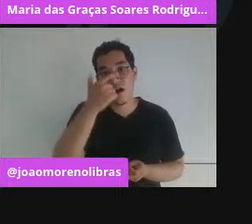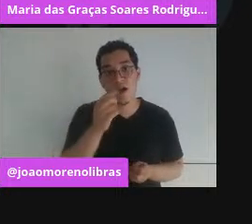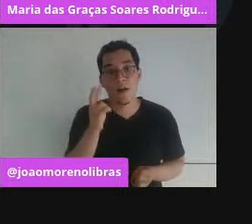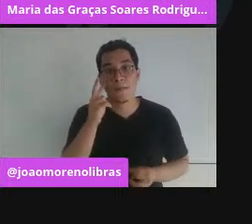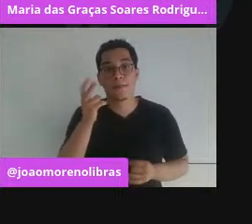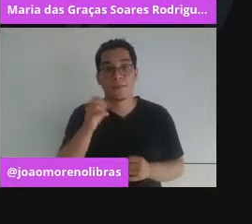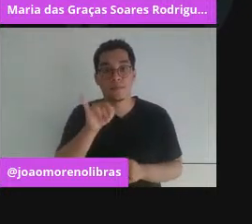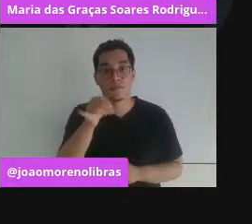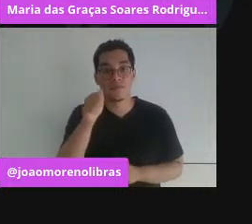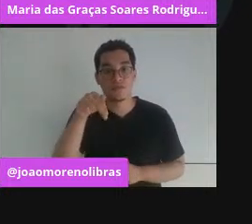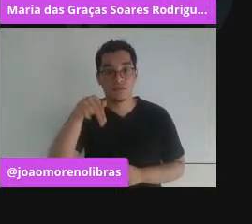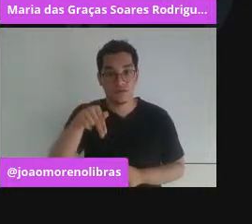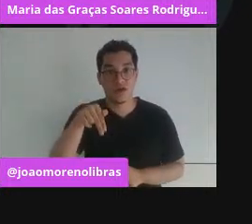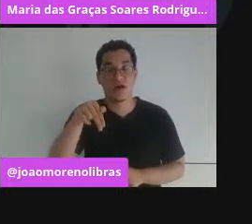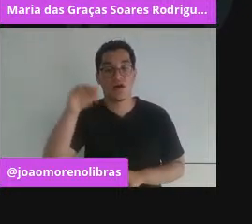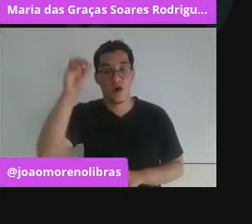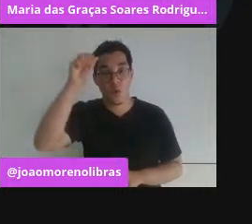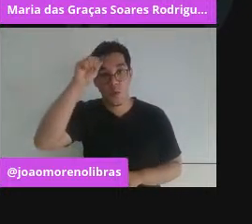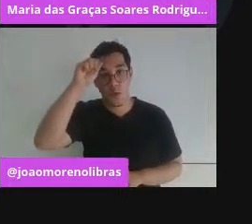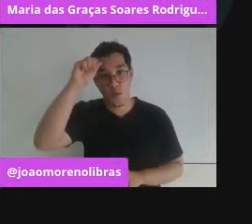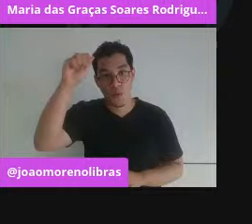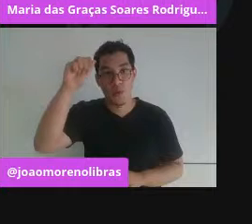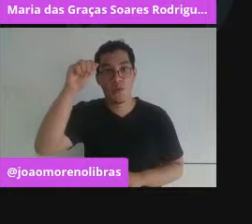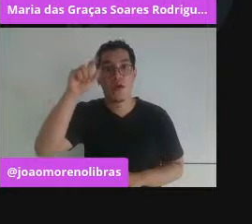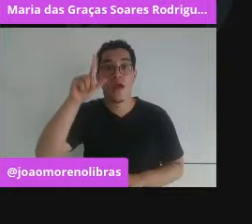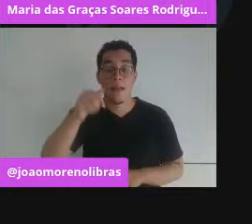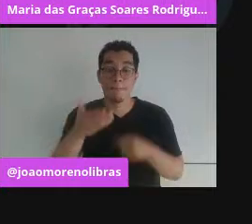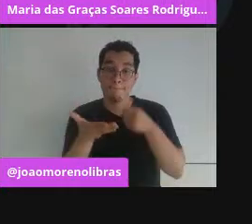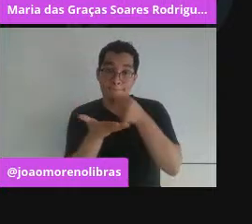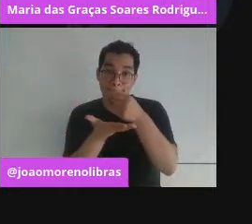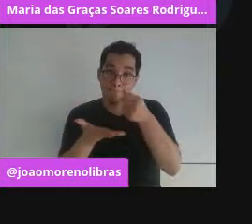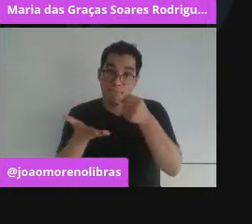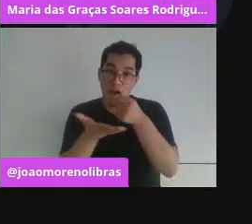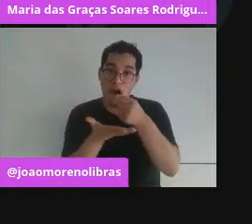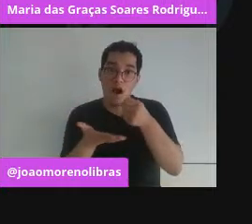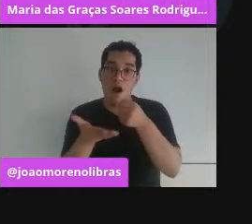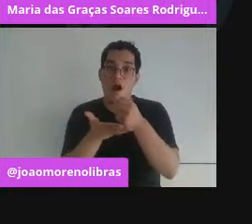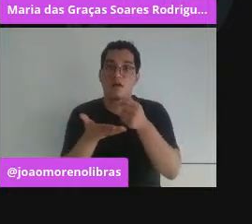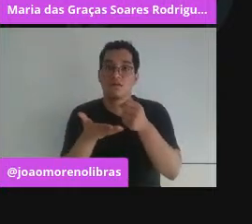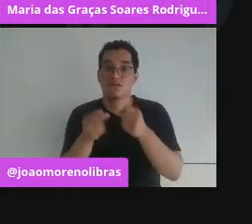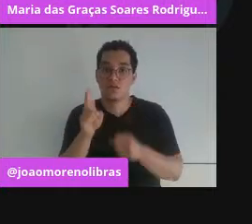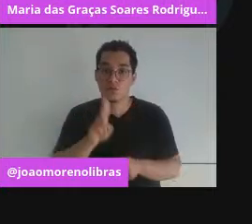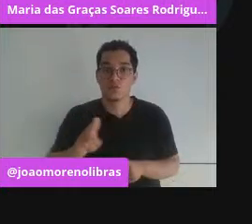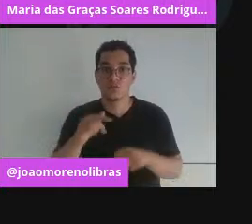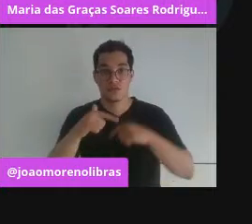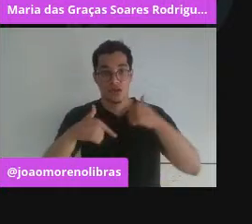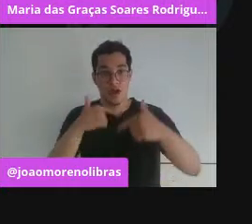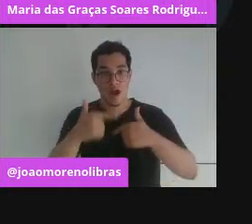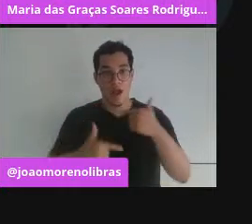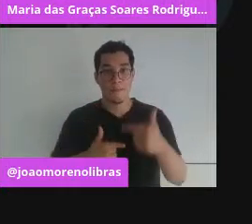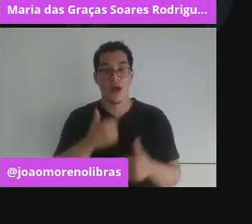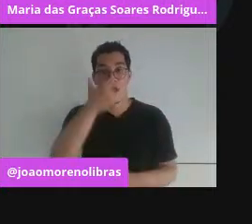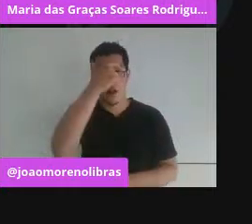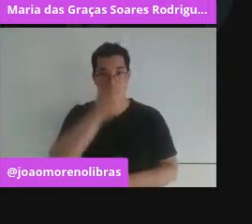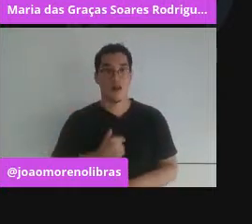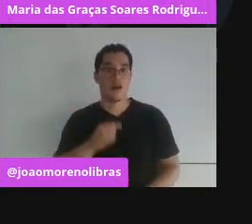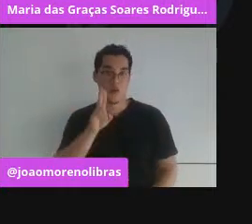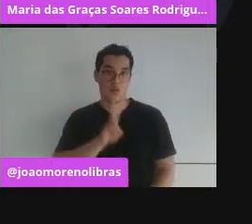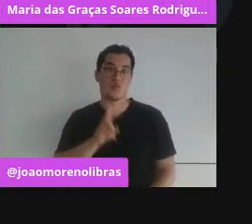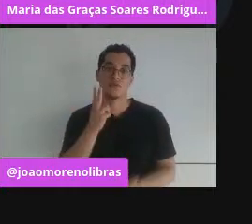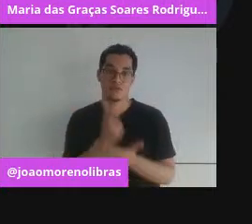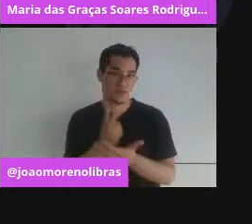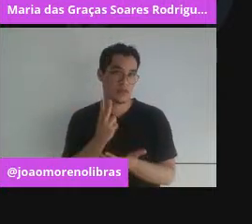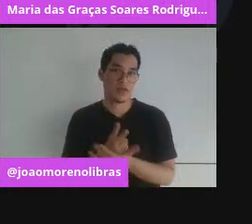Jean-Michel Adam, eu considero basilar em meus trabalhos. É um autor basilar dos meus trabalhos.